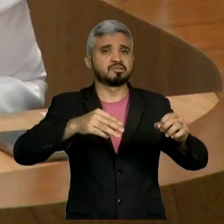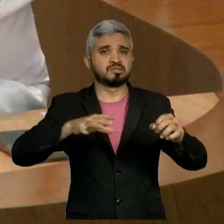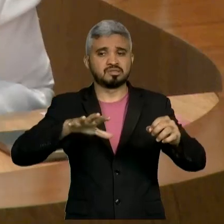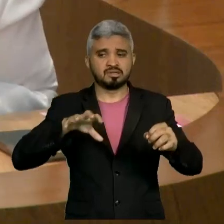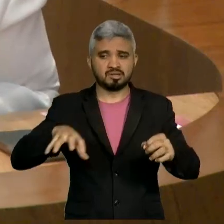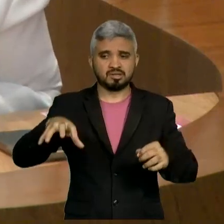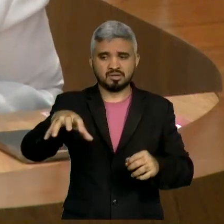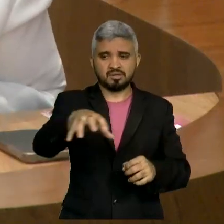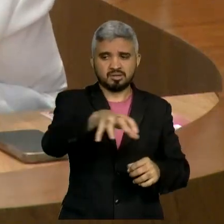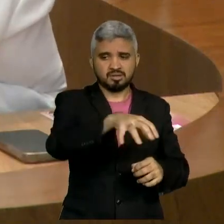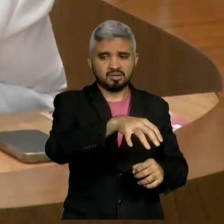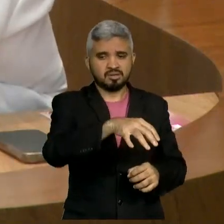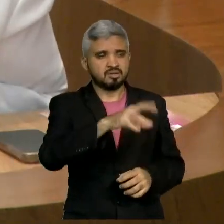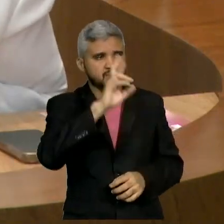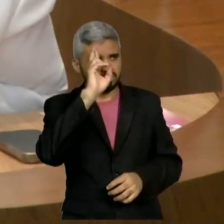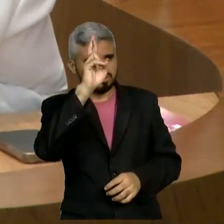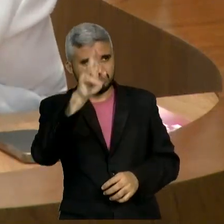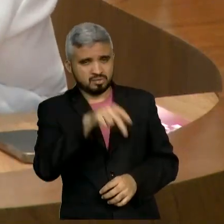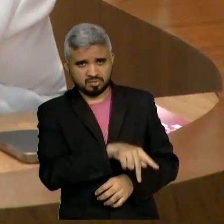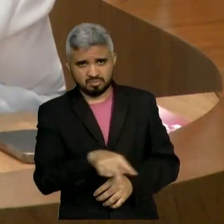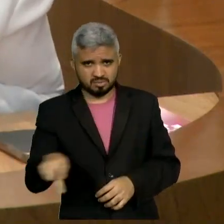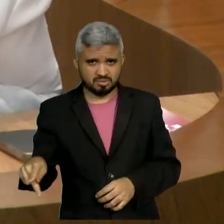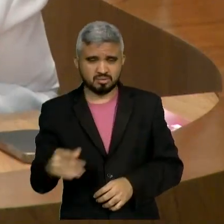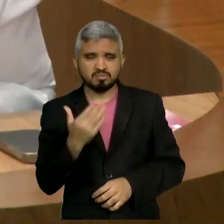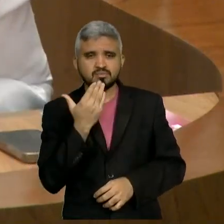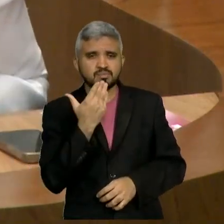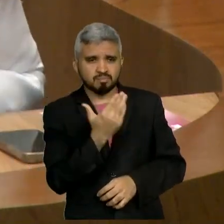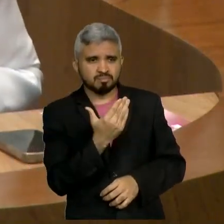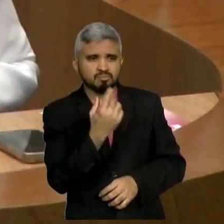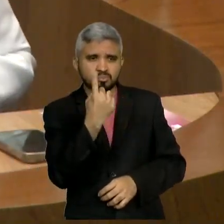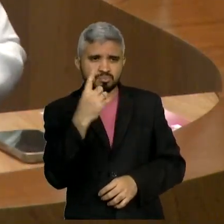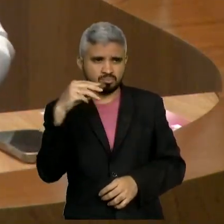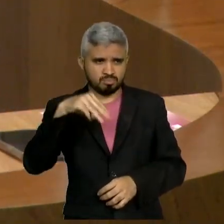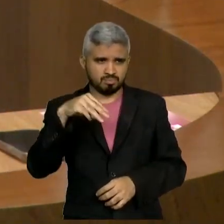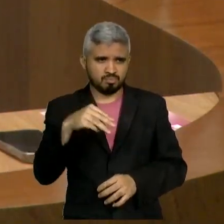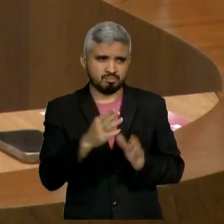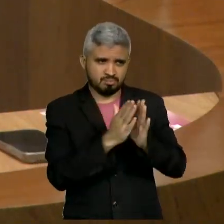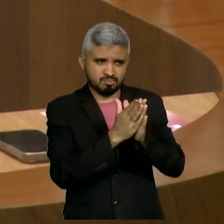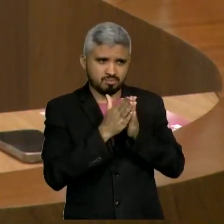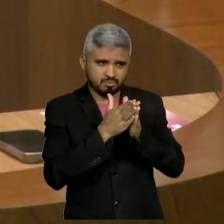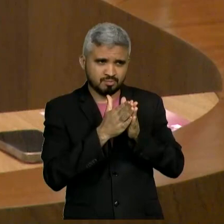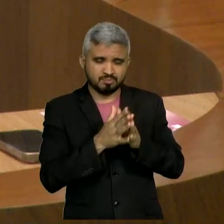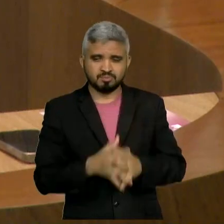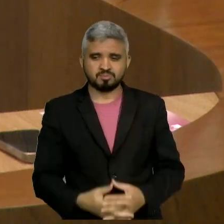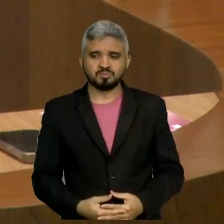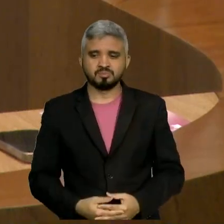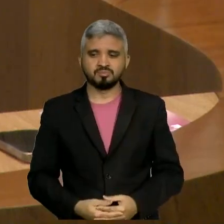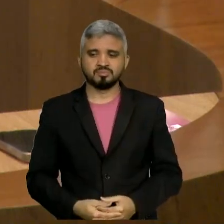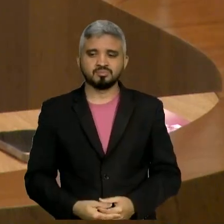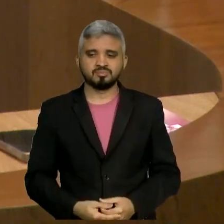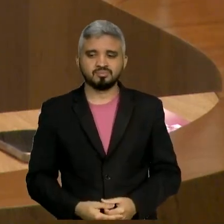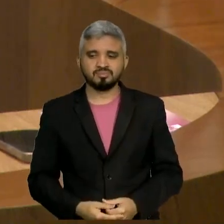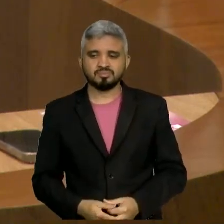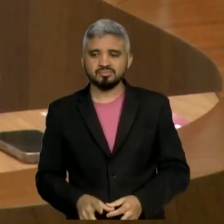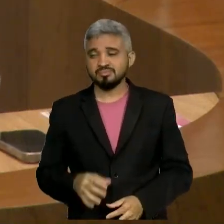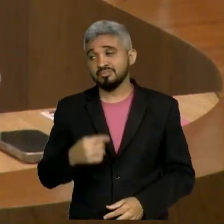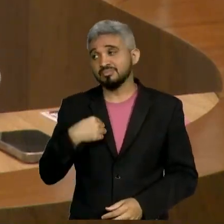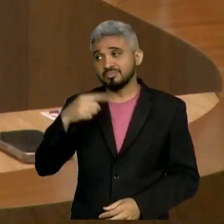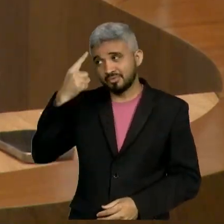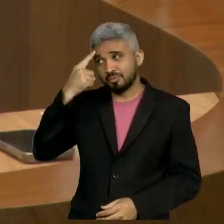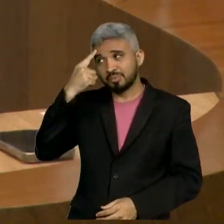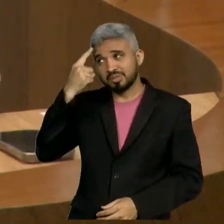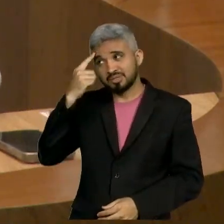de... Senhor presidente, me conceda mais um minuto, por favor. Vou pensar no seu caso, viu,